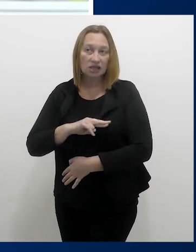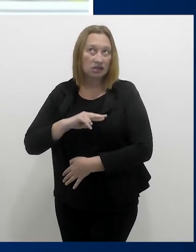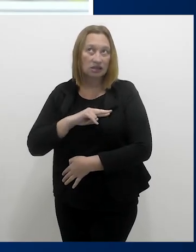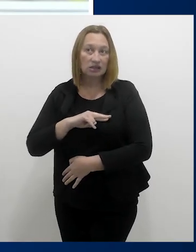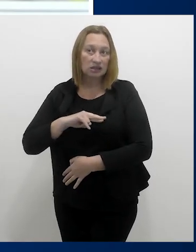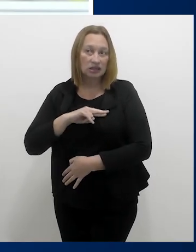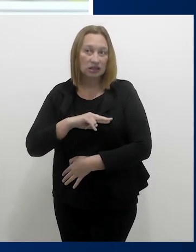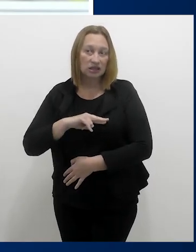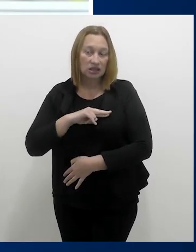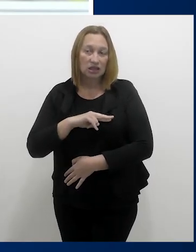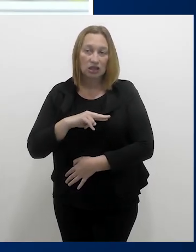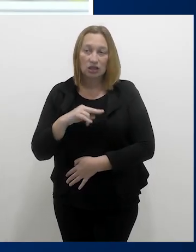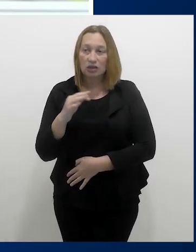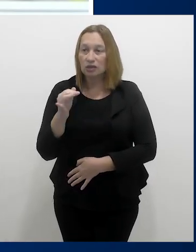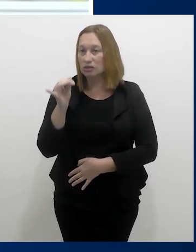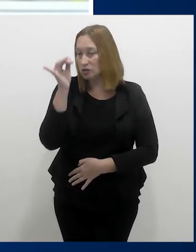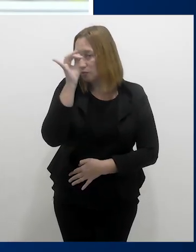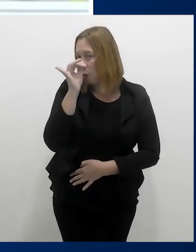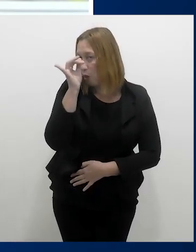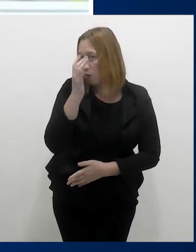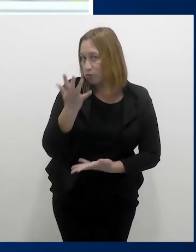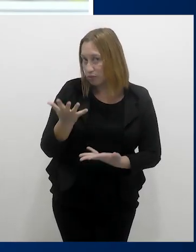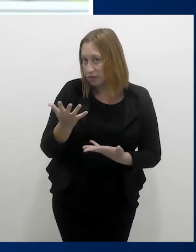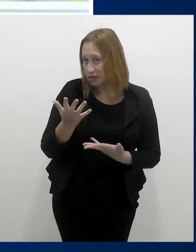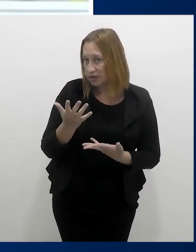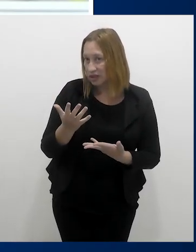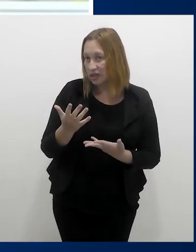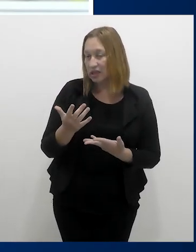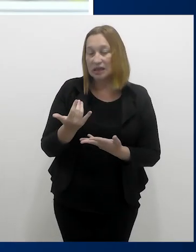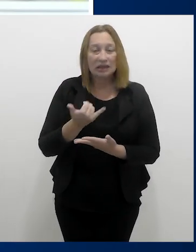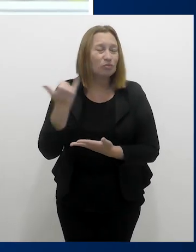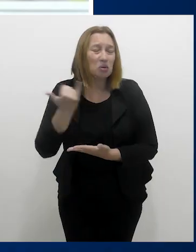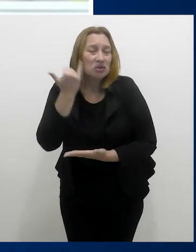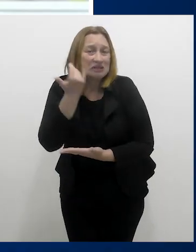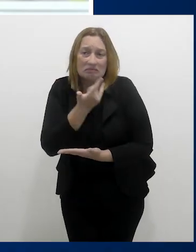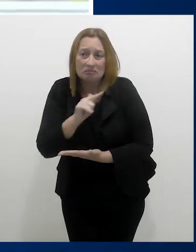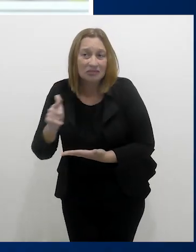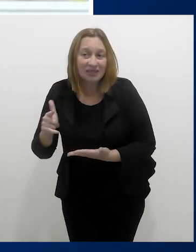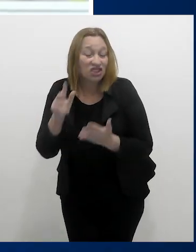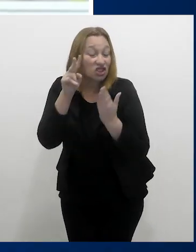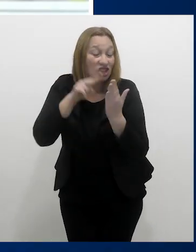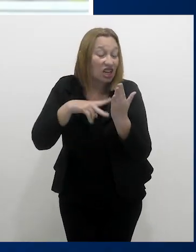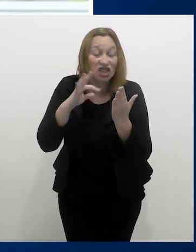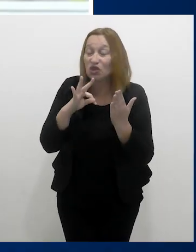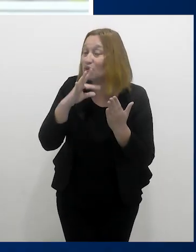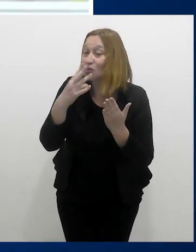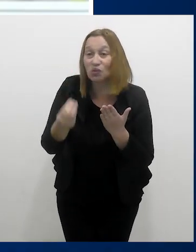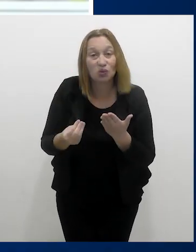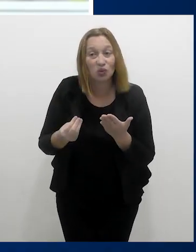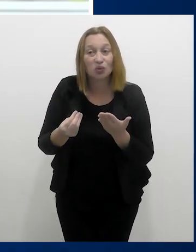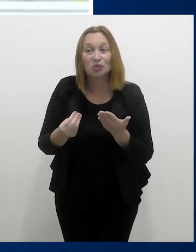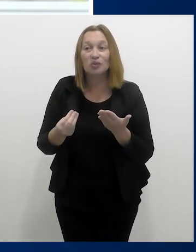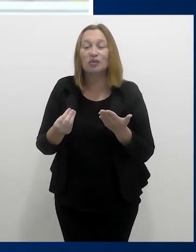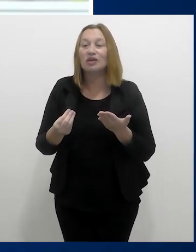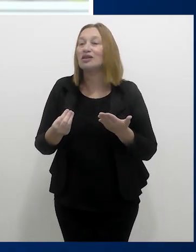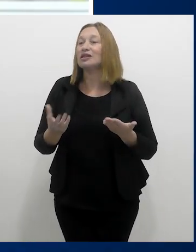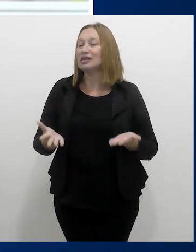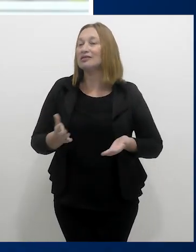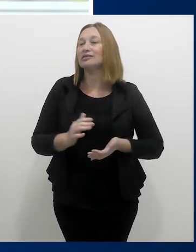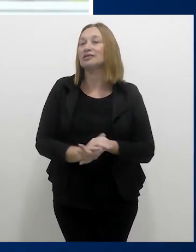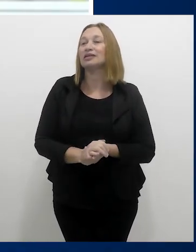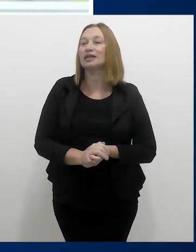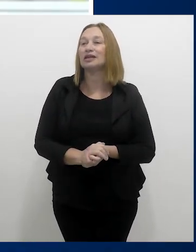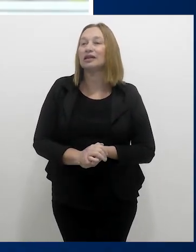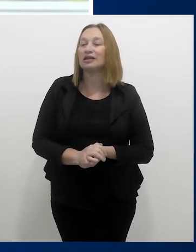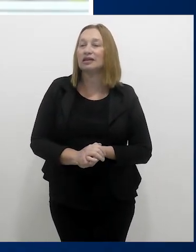gente diria, mais bobinhos, mais comerciais. Não tem importância, a gente lê de tudo. E, por